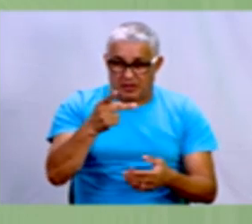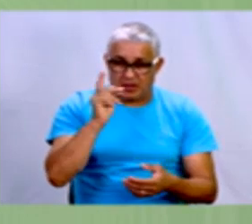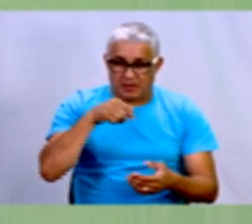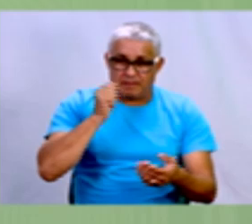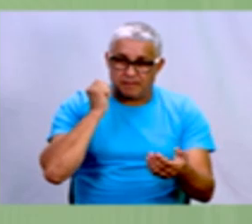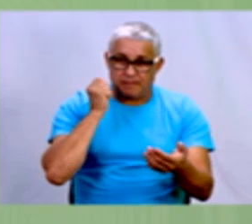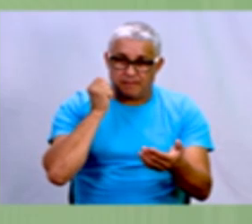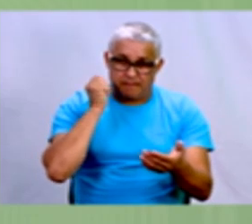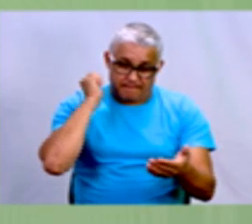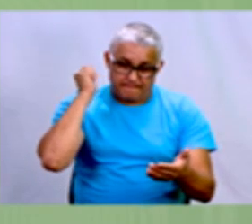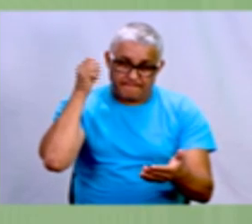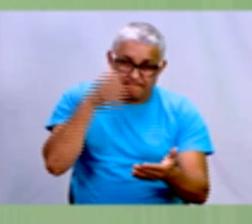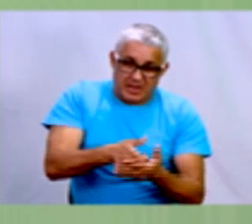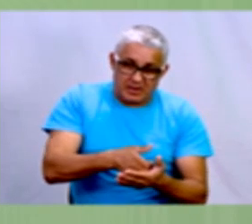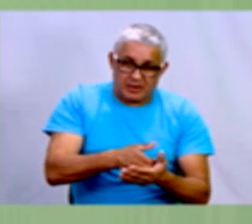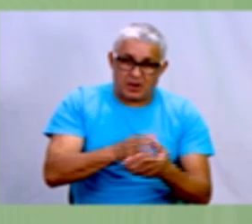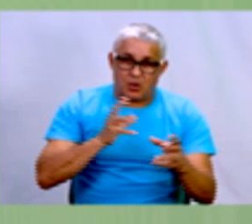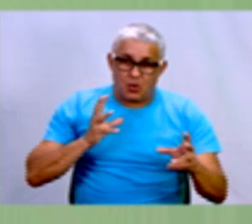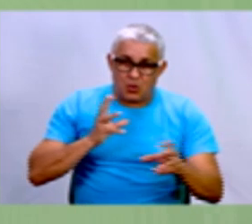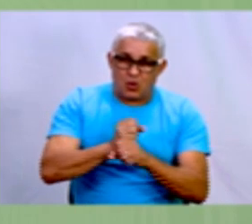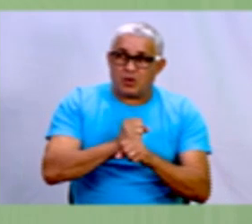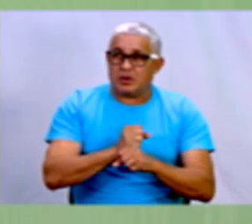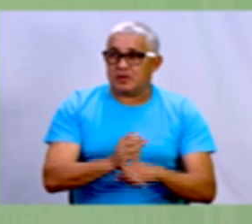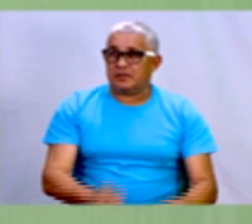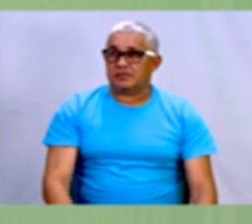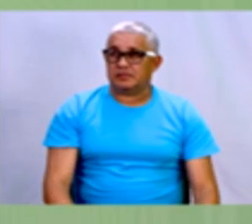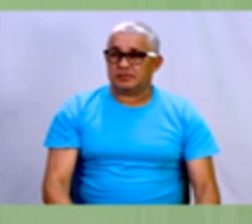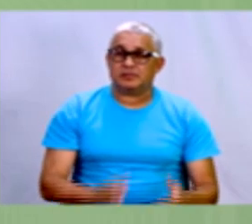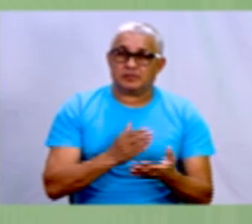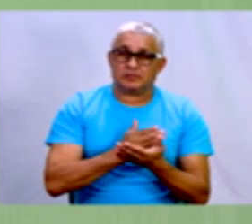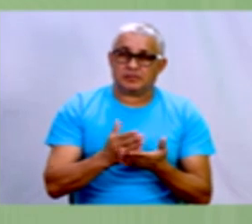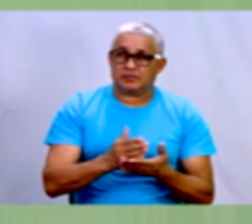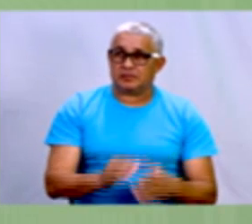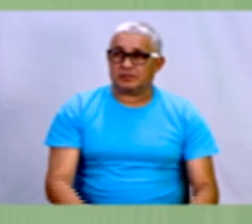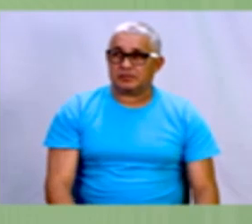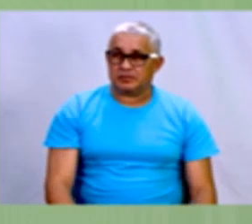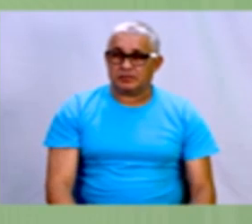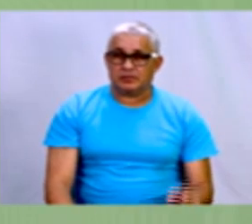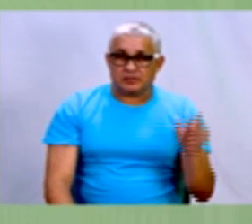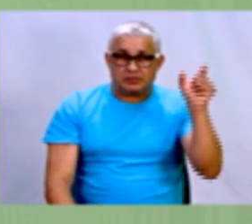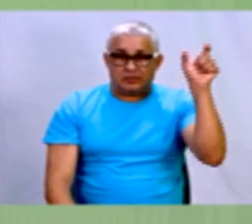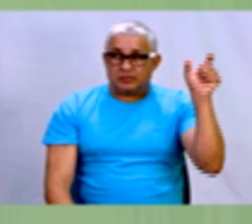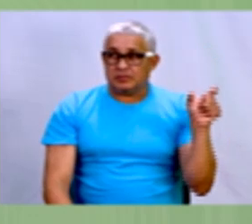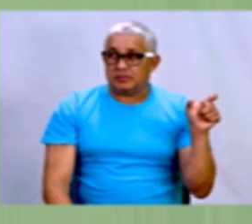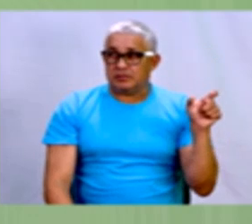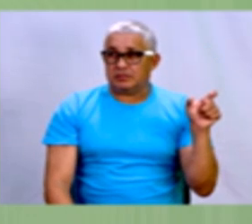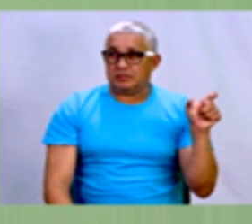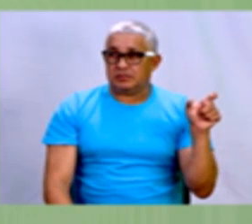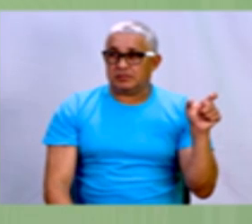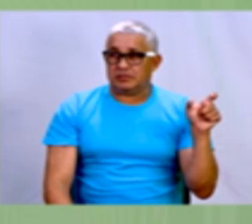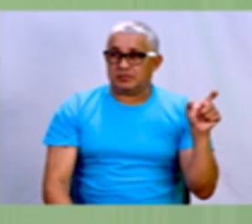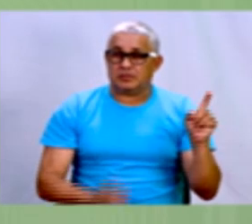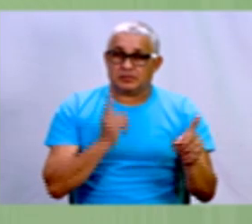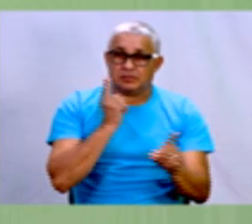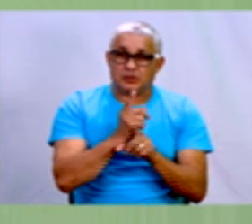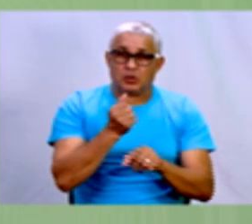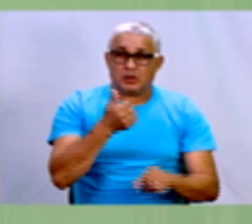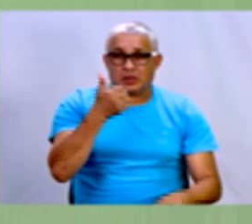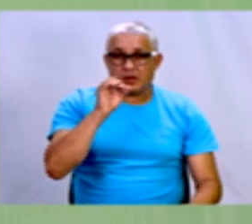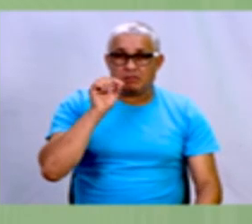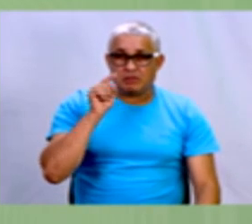né? Vamos ver como é que vai ficar isso? Vamos começar por essa coluna aqui. Aqui a gente acabou de descobrir que 10